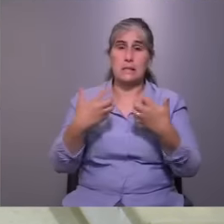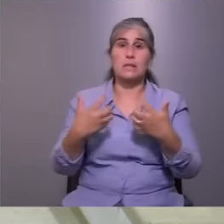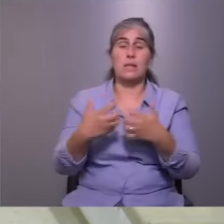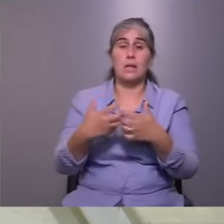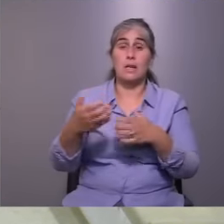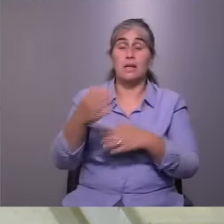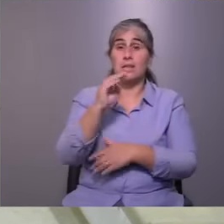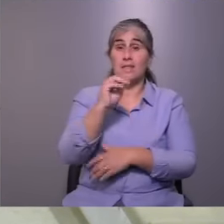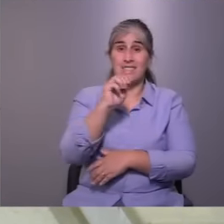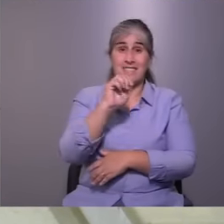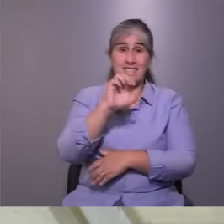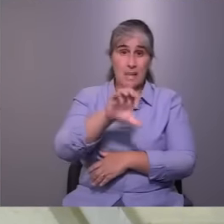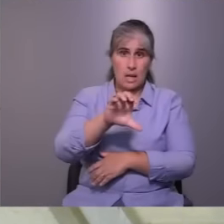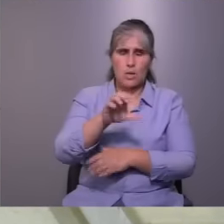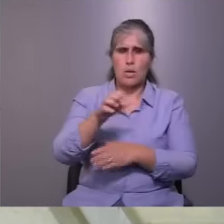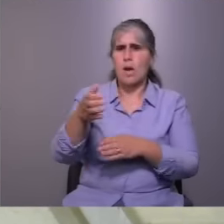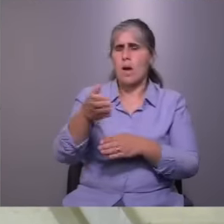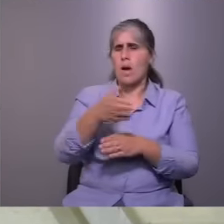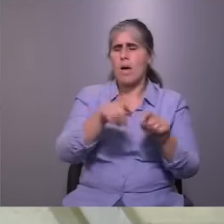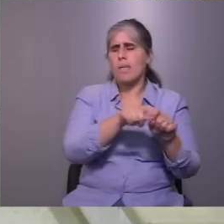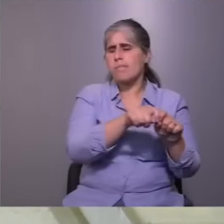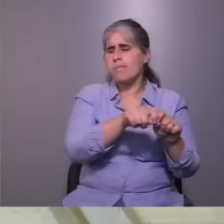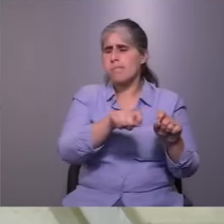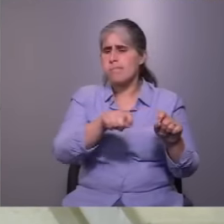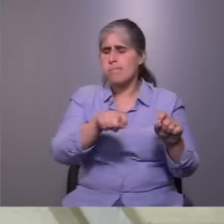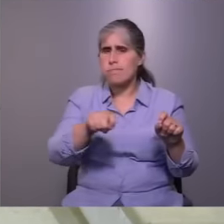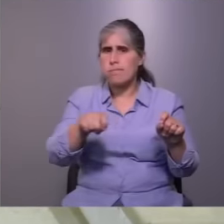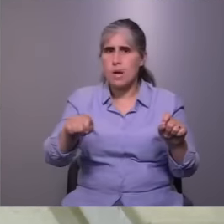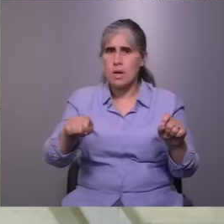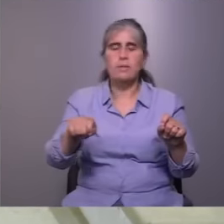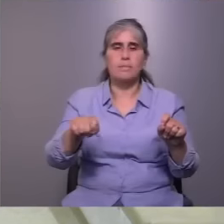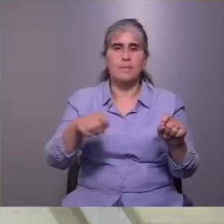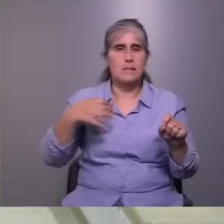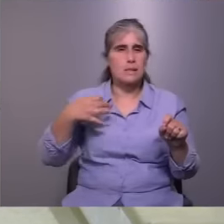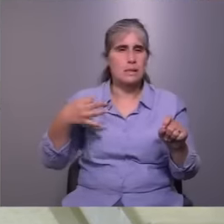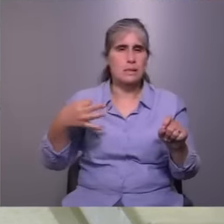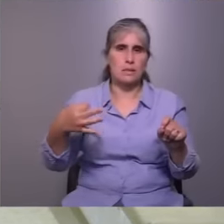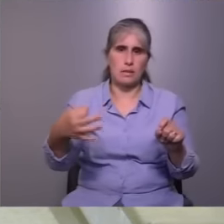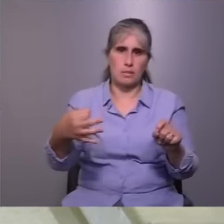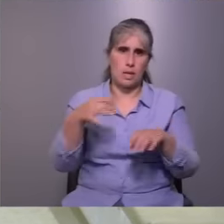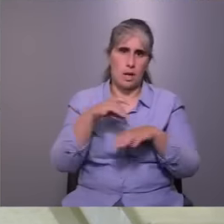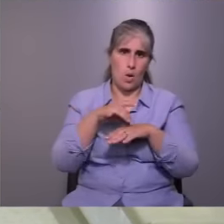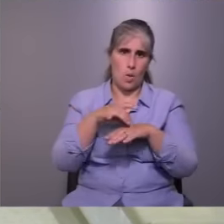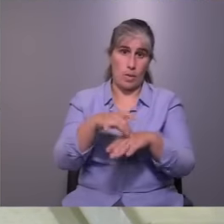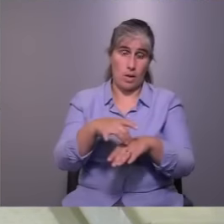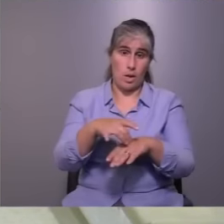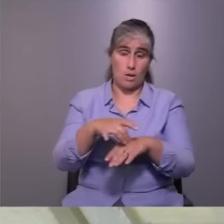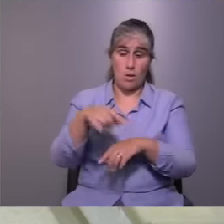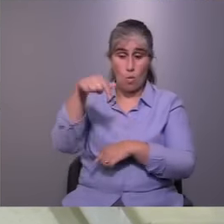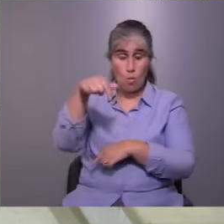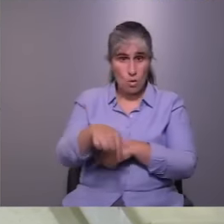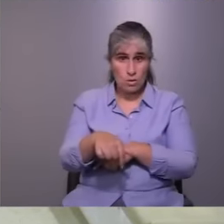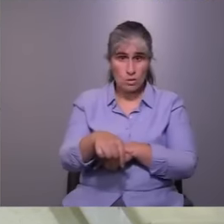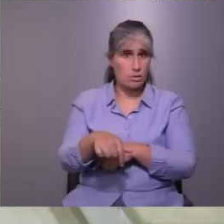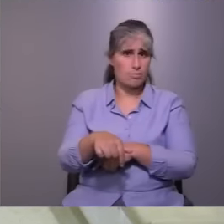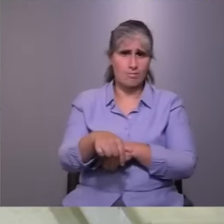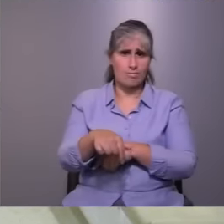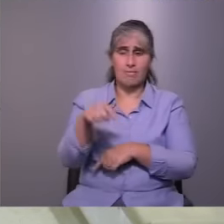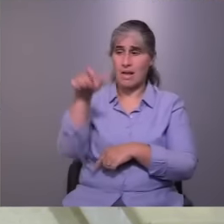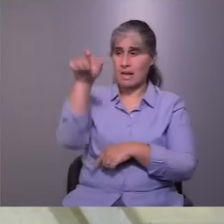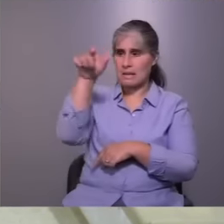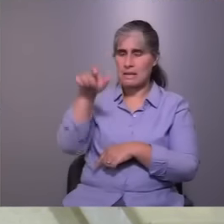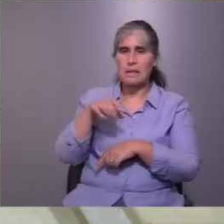impetuoso que a humanidade vivia. E ao longo de um século não deixou de acompanhar a história da